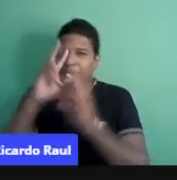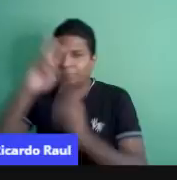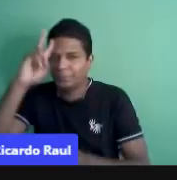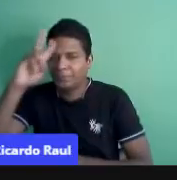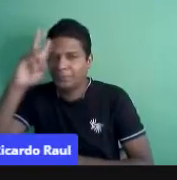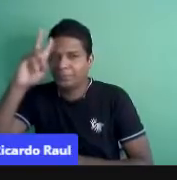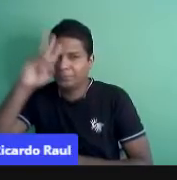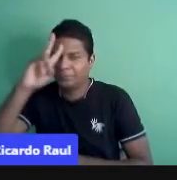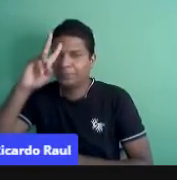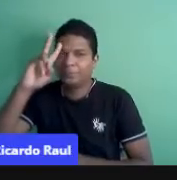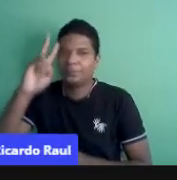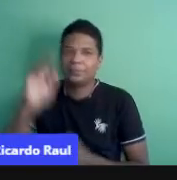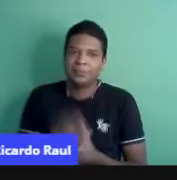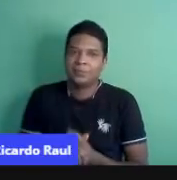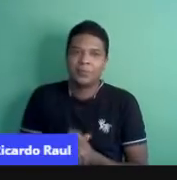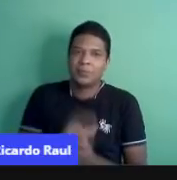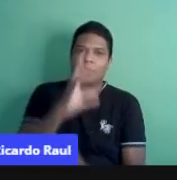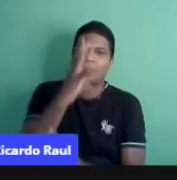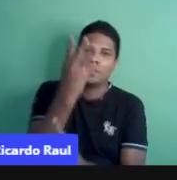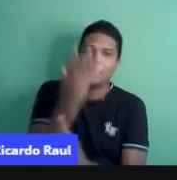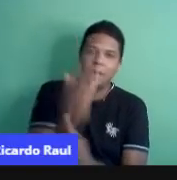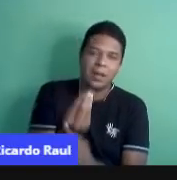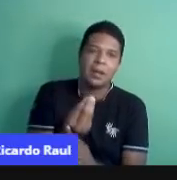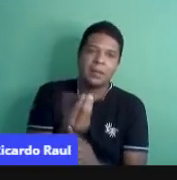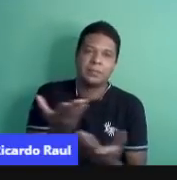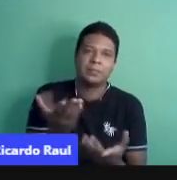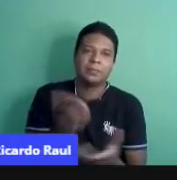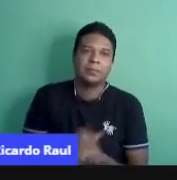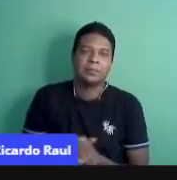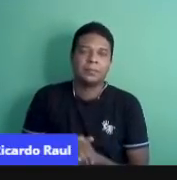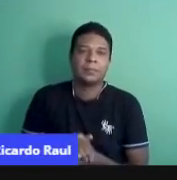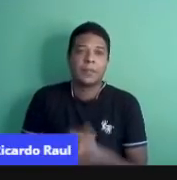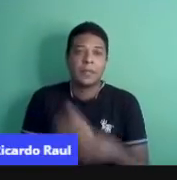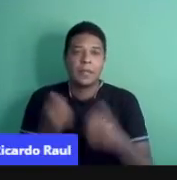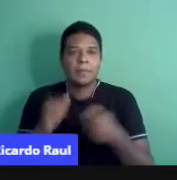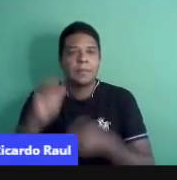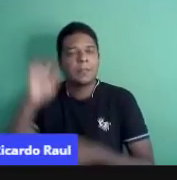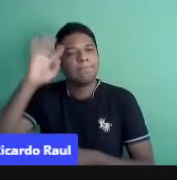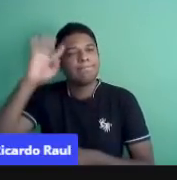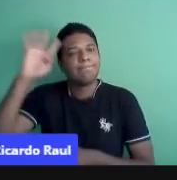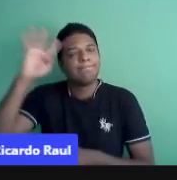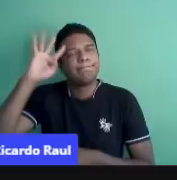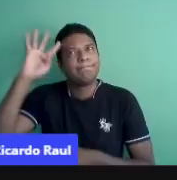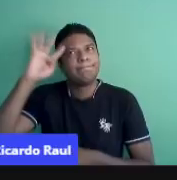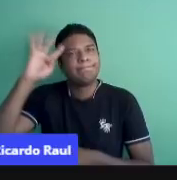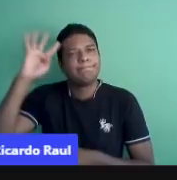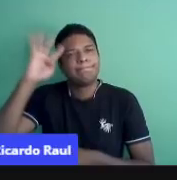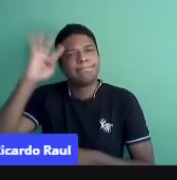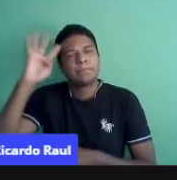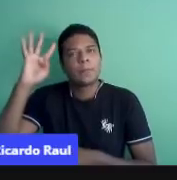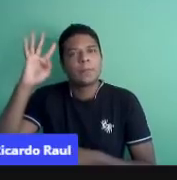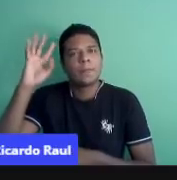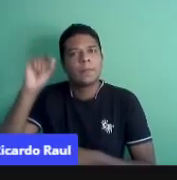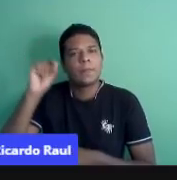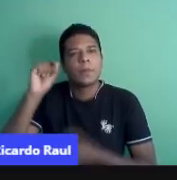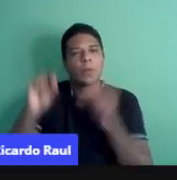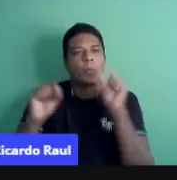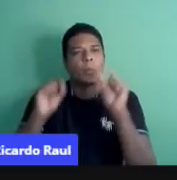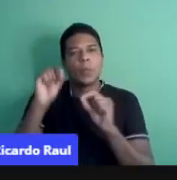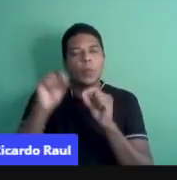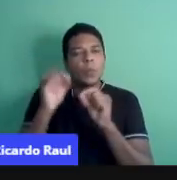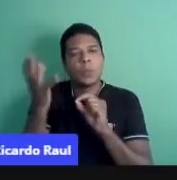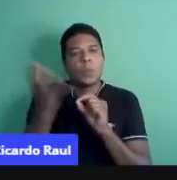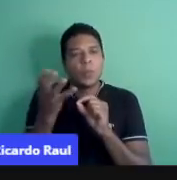produto artístico. Então, nós precisamos refletir muito sobre o que nós queremos